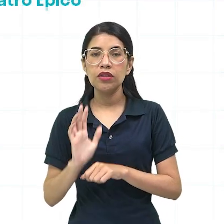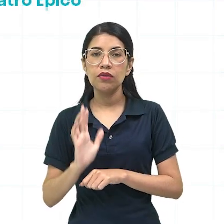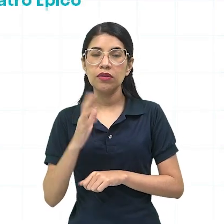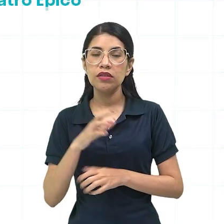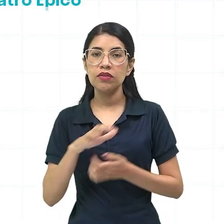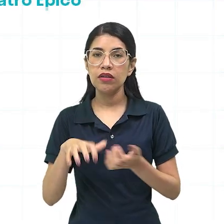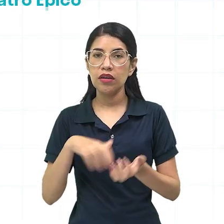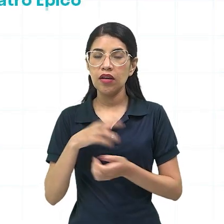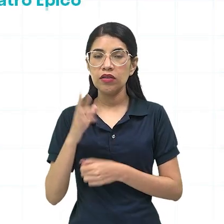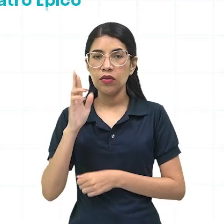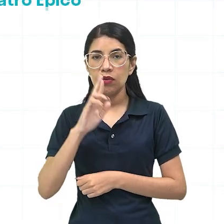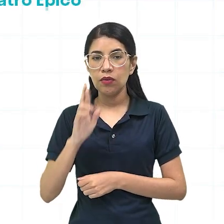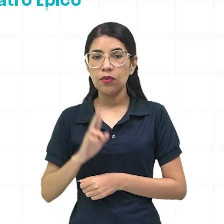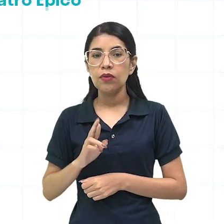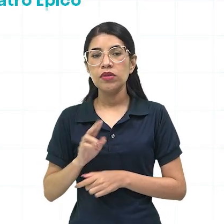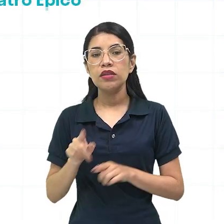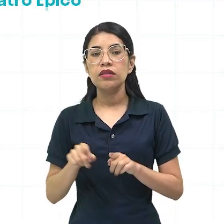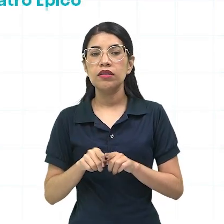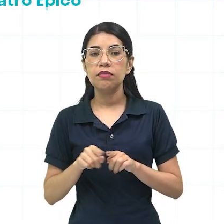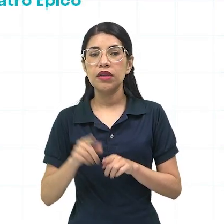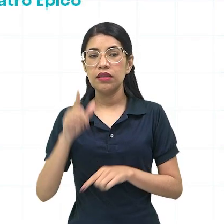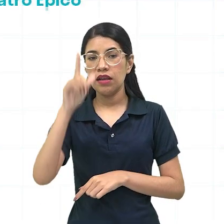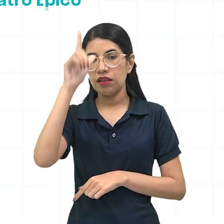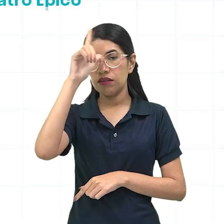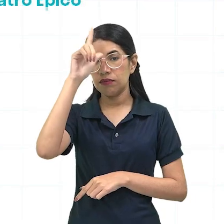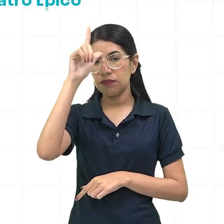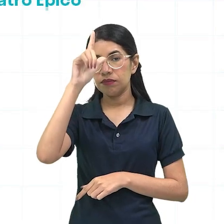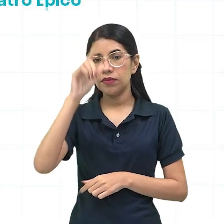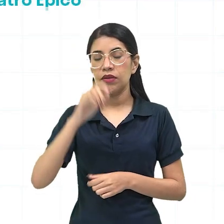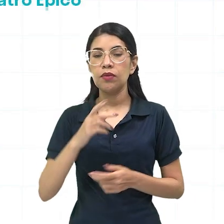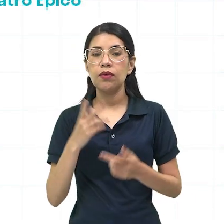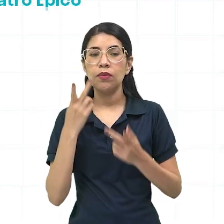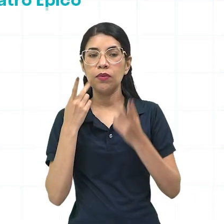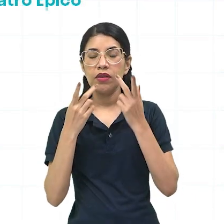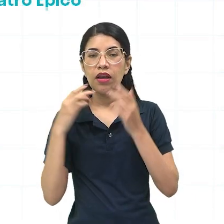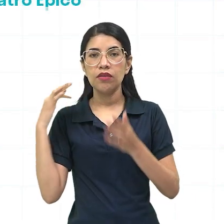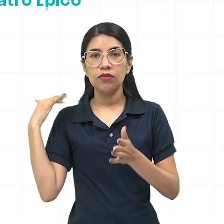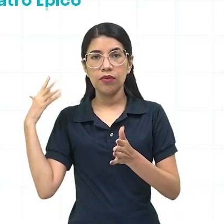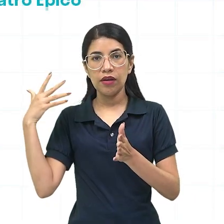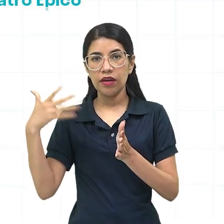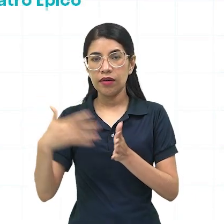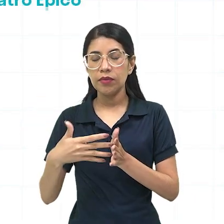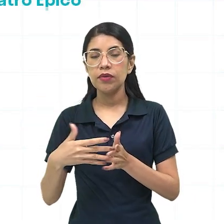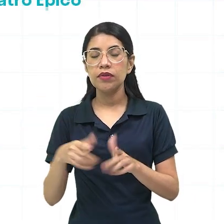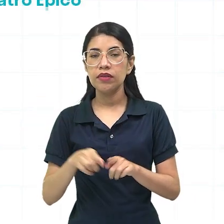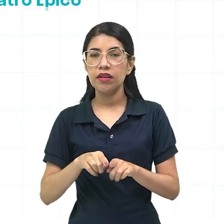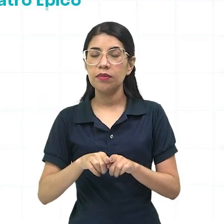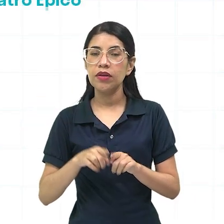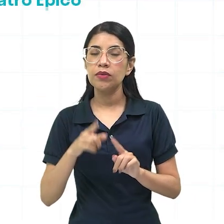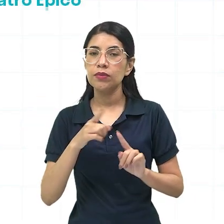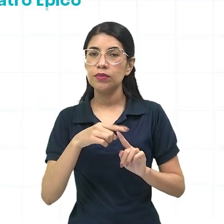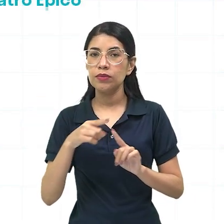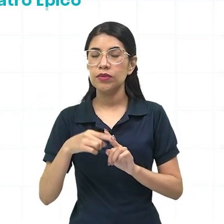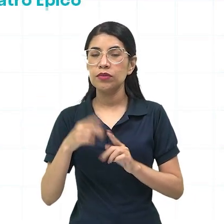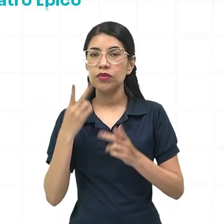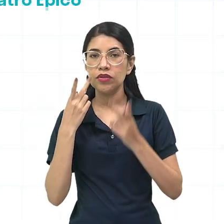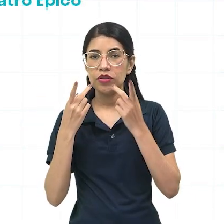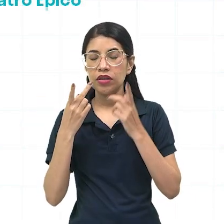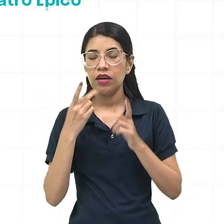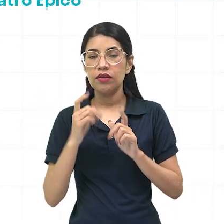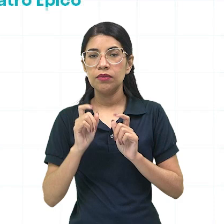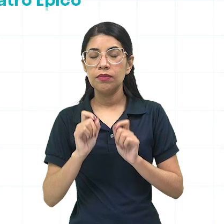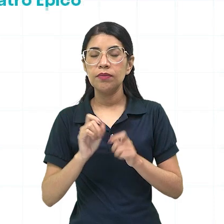que surge ali na Alemanha com o teatro épico. E traz para a gente, nesse tipo de teatro, a